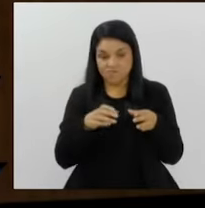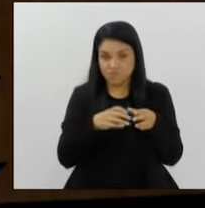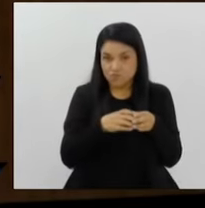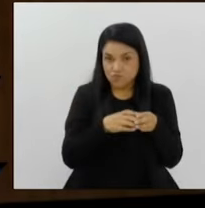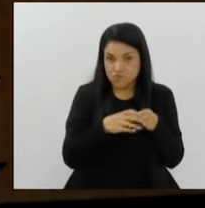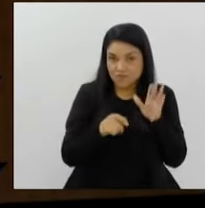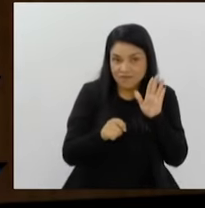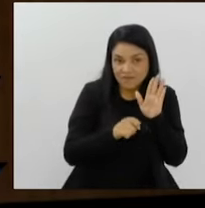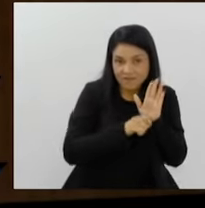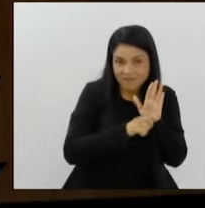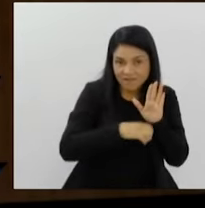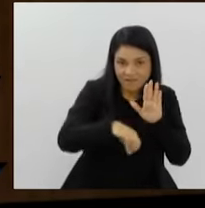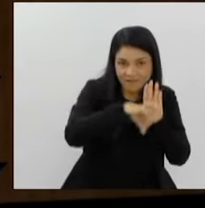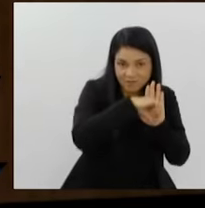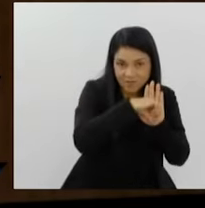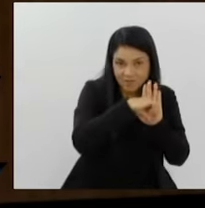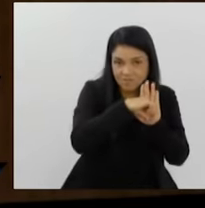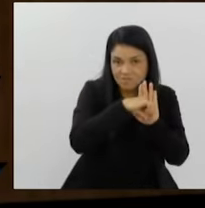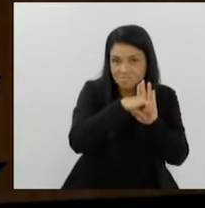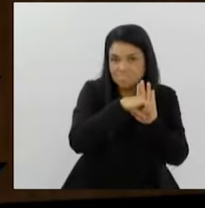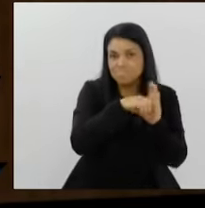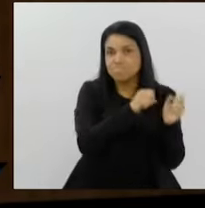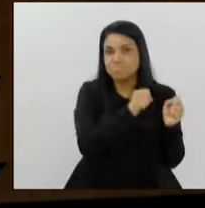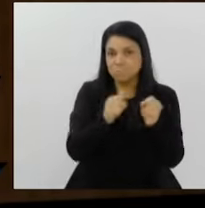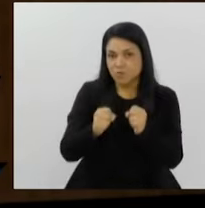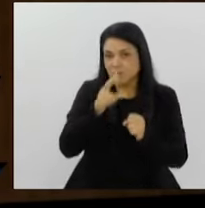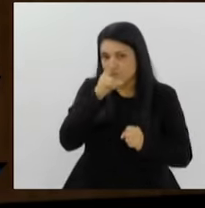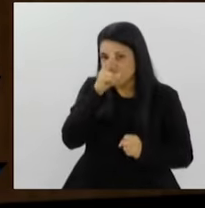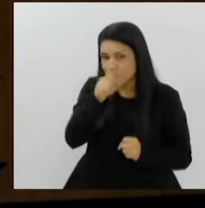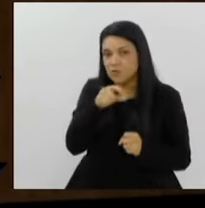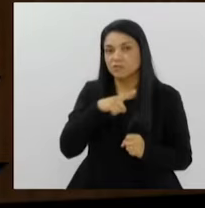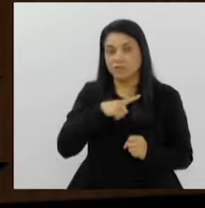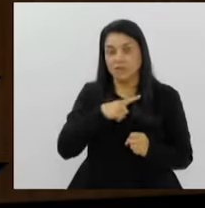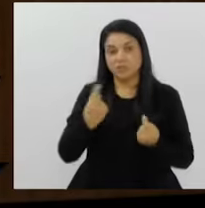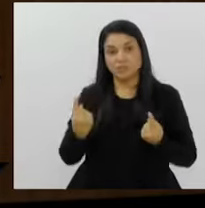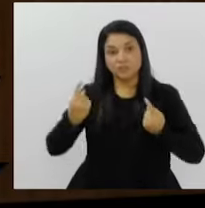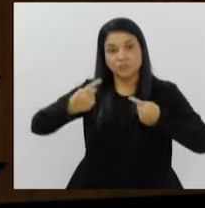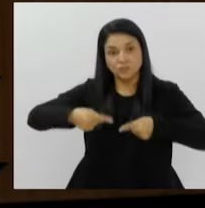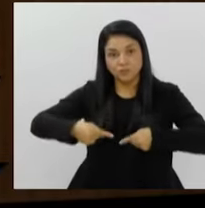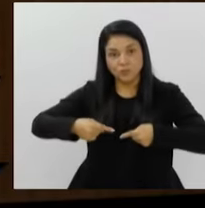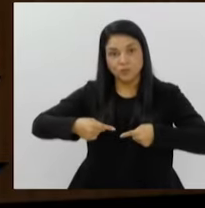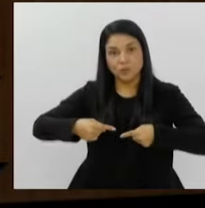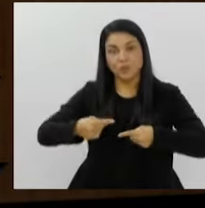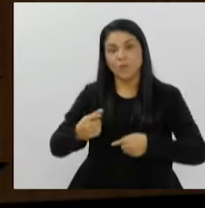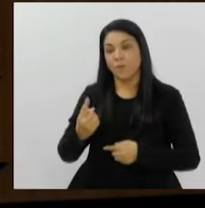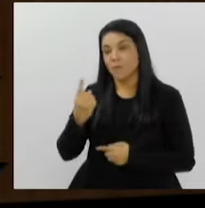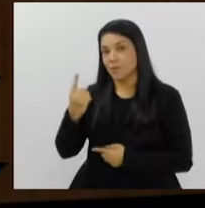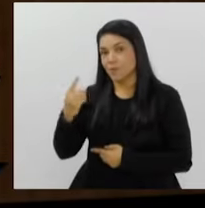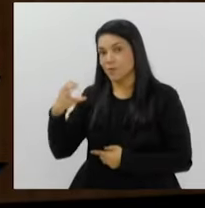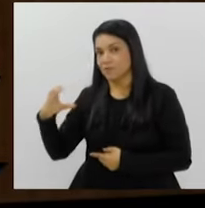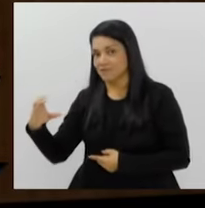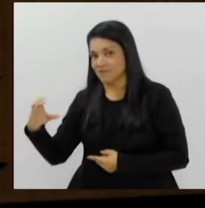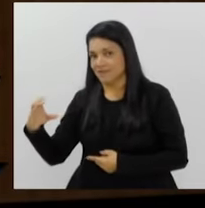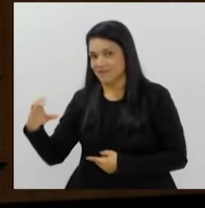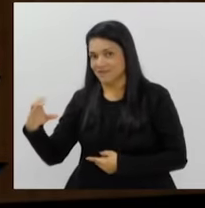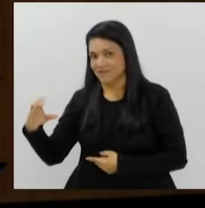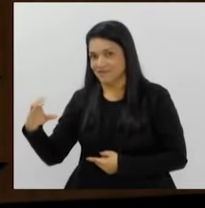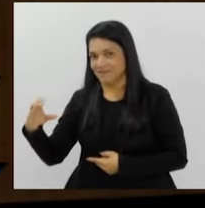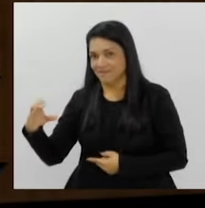e hoje disputa o território nacional com o primeiro comando da capital. Deixa eu falar de